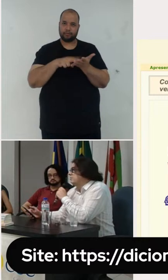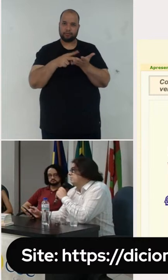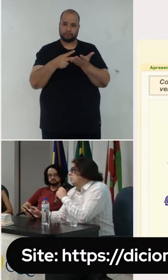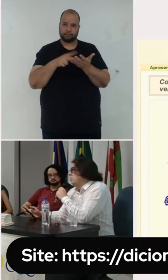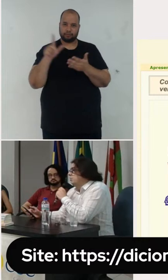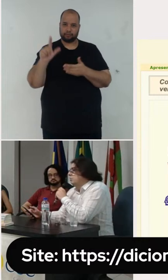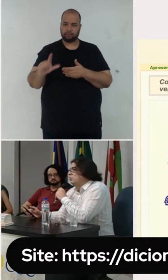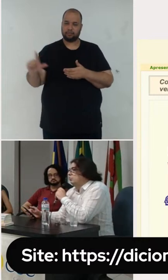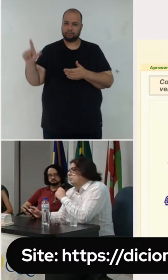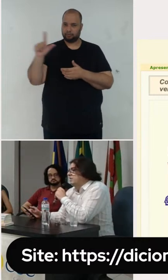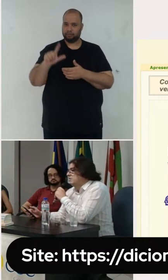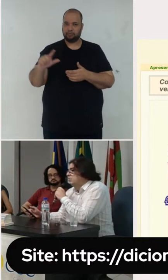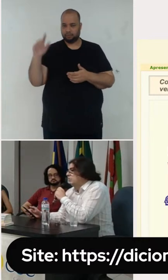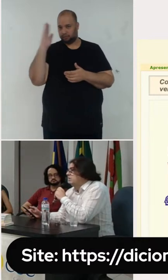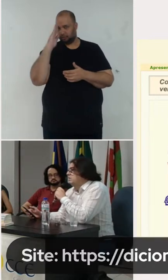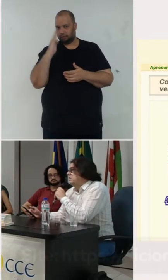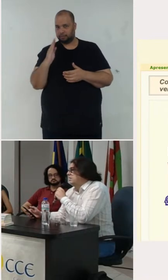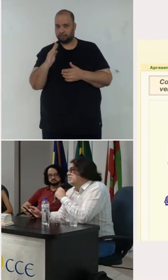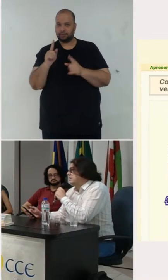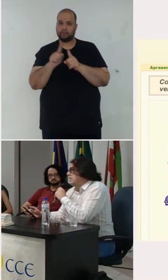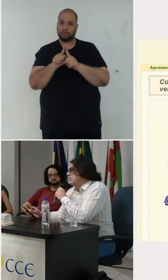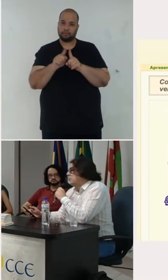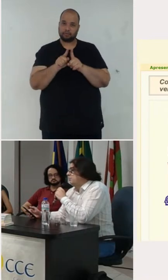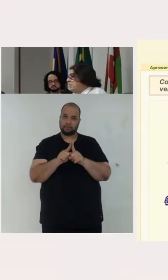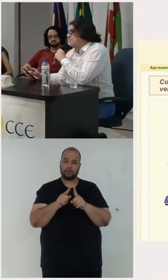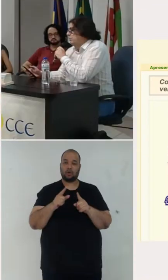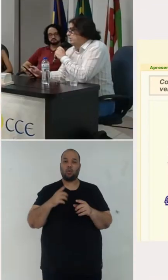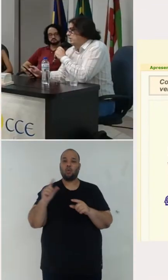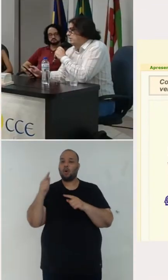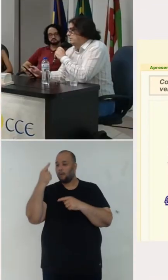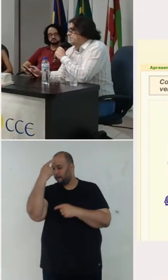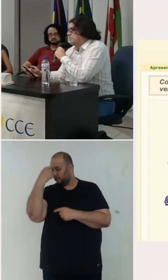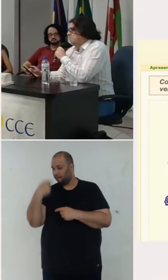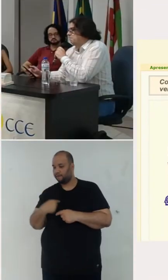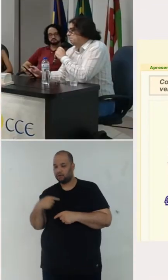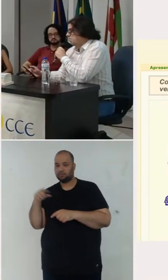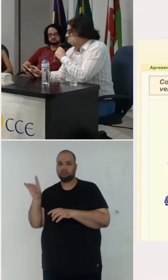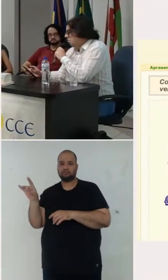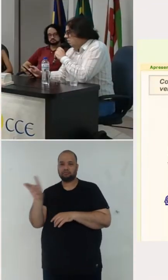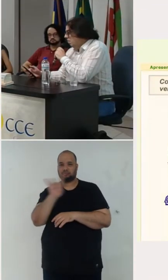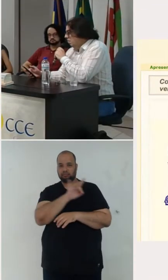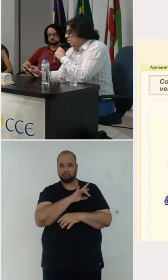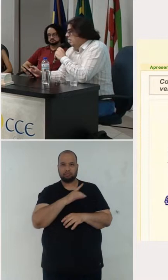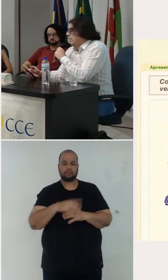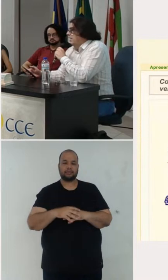literários no Brasil e de traçar o perfil deles.